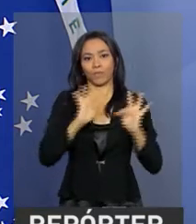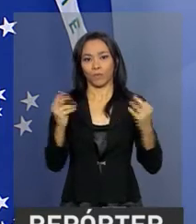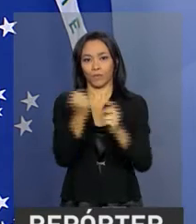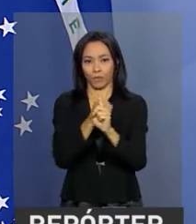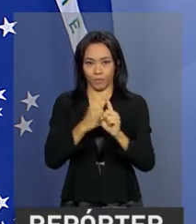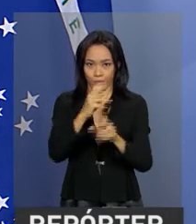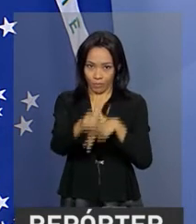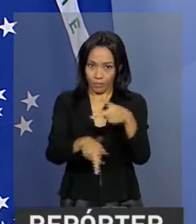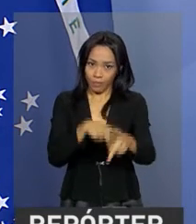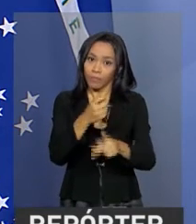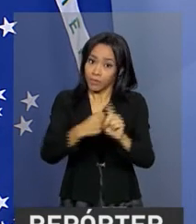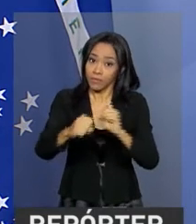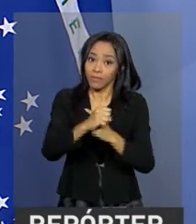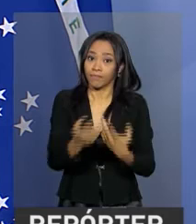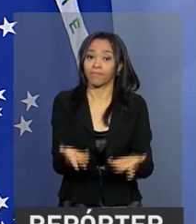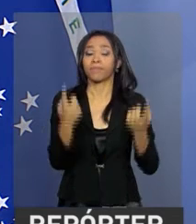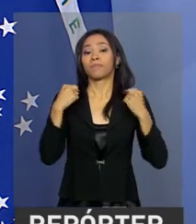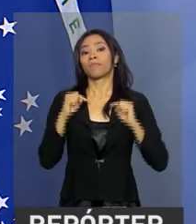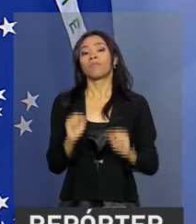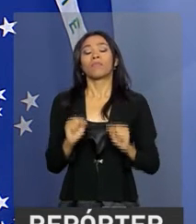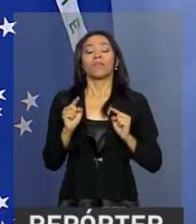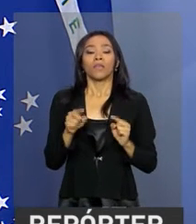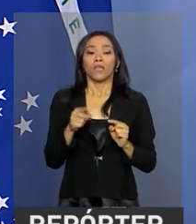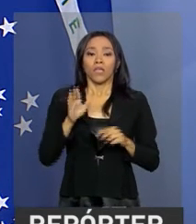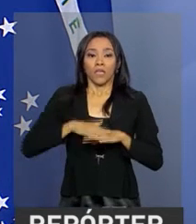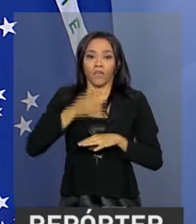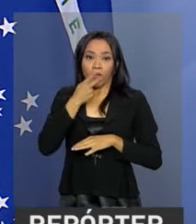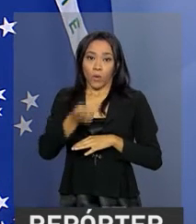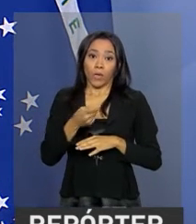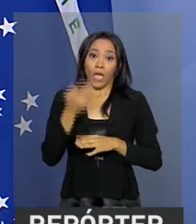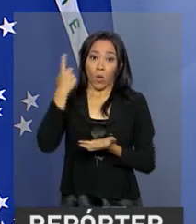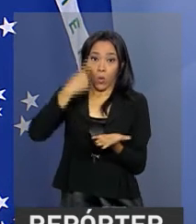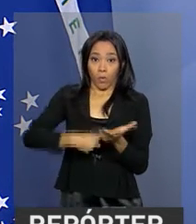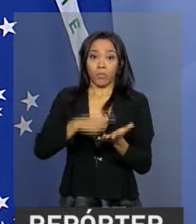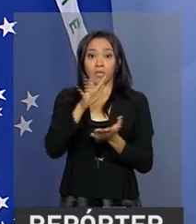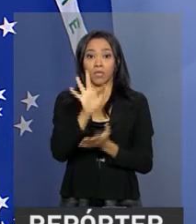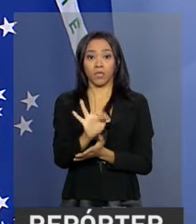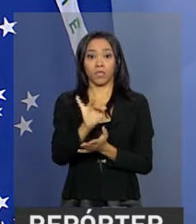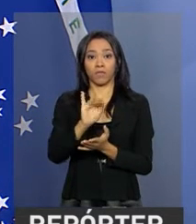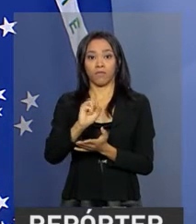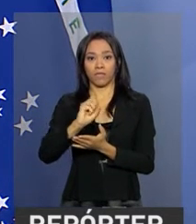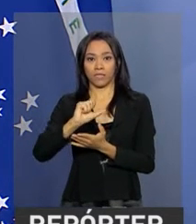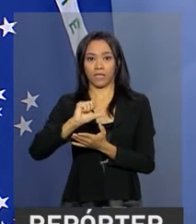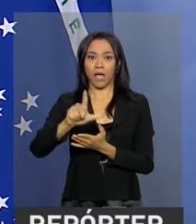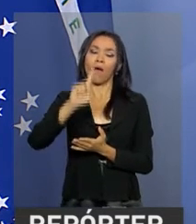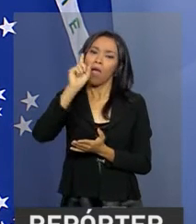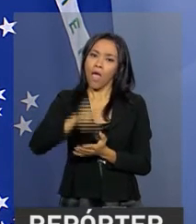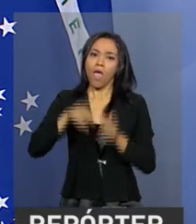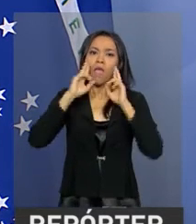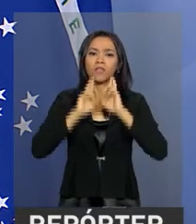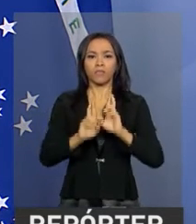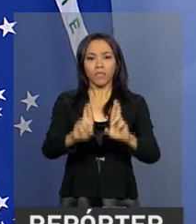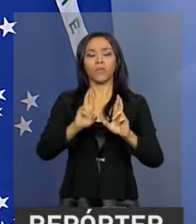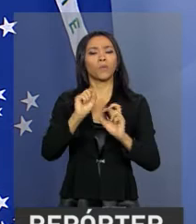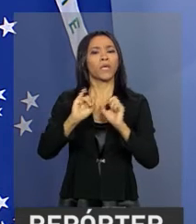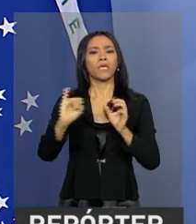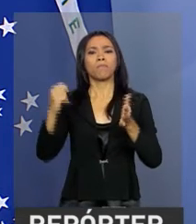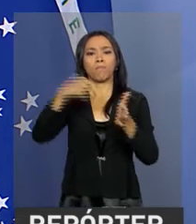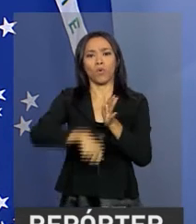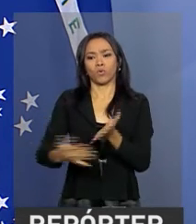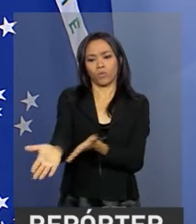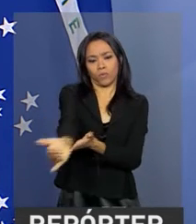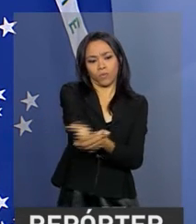a responsabilidade fiscal sobre o presidente é uma das formas de respeito com os impostos recolhidos dos